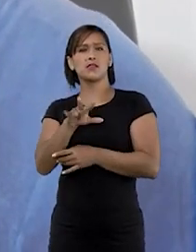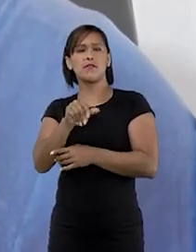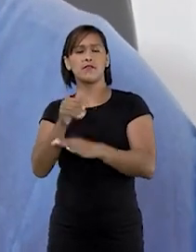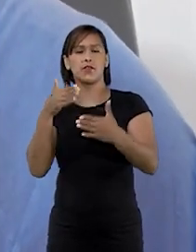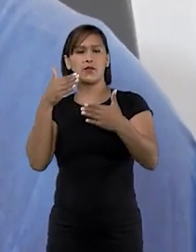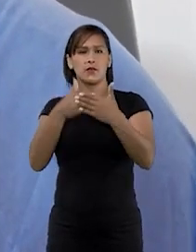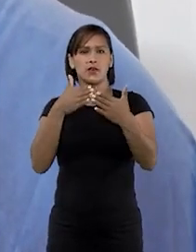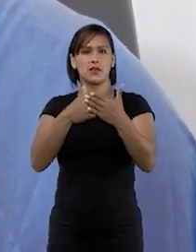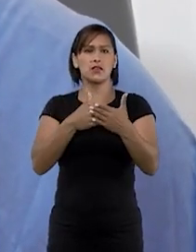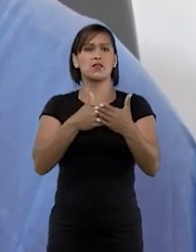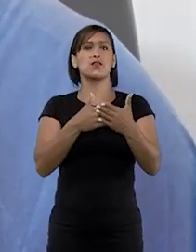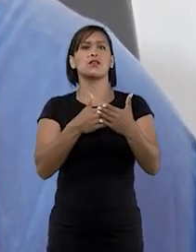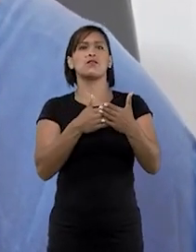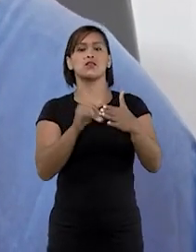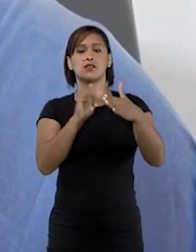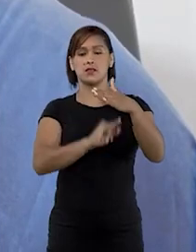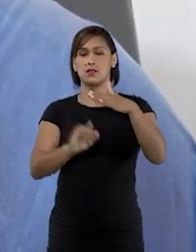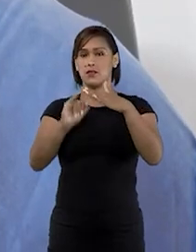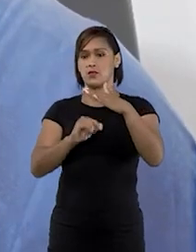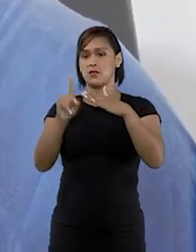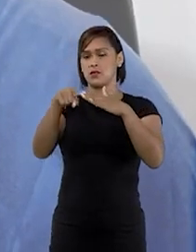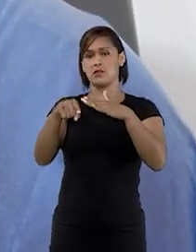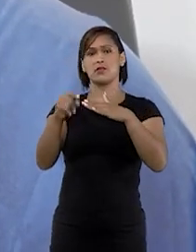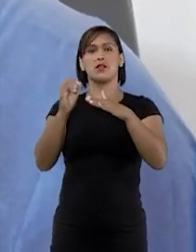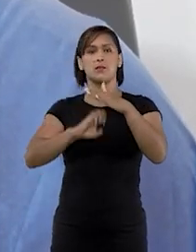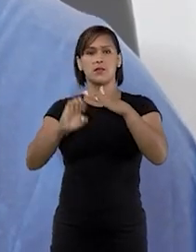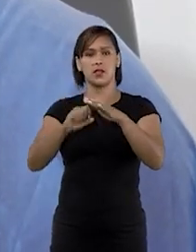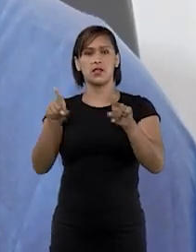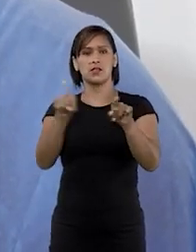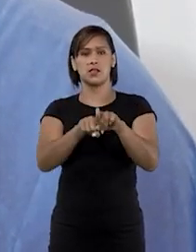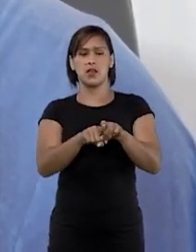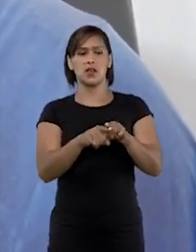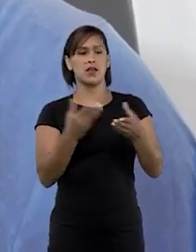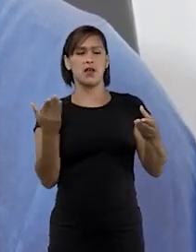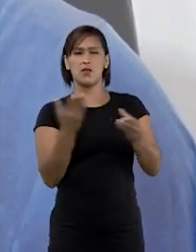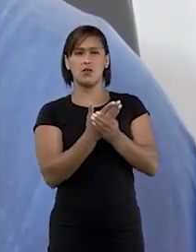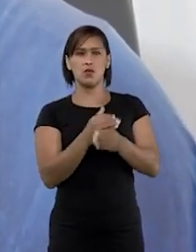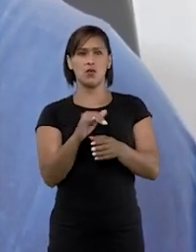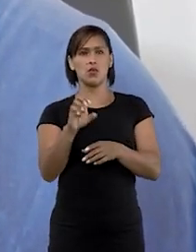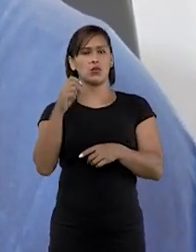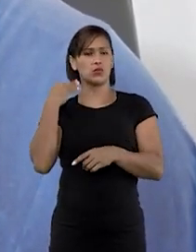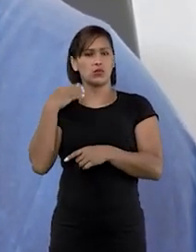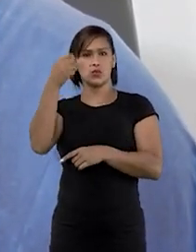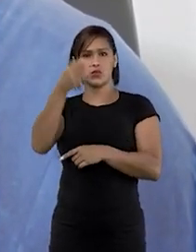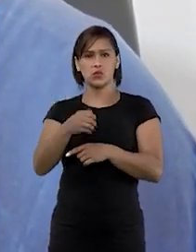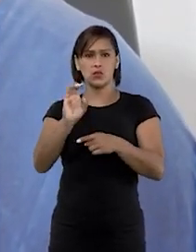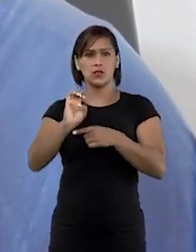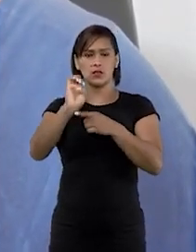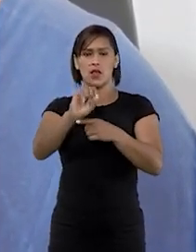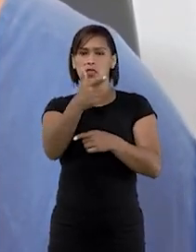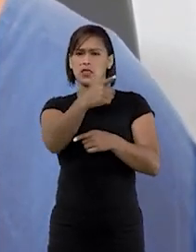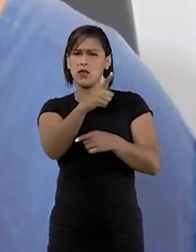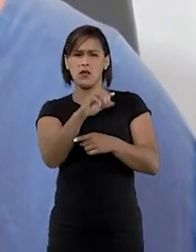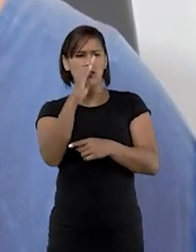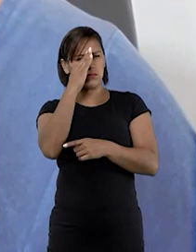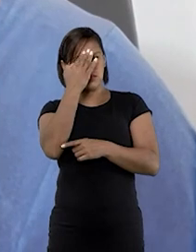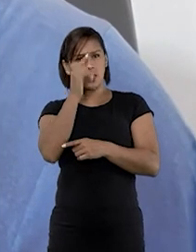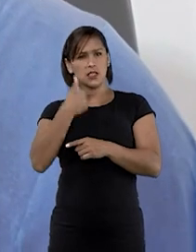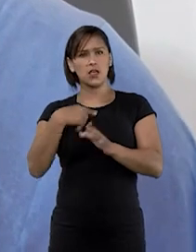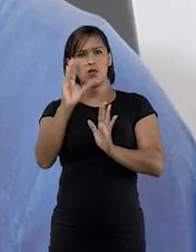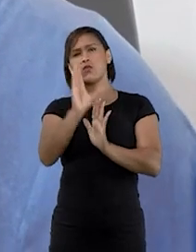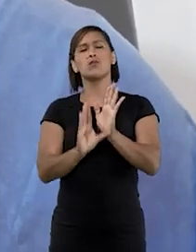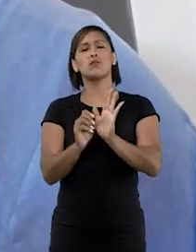pública pedindo a intervenção judicial na Fundação na ação o juízo Estadual não reconheceu a existência de interesse público